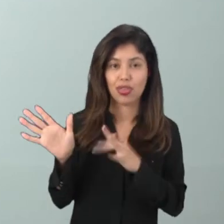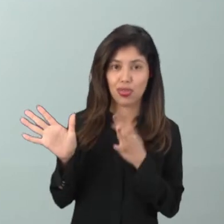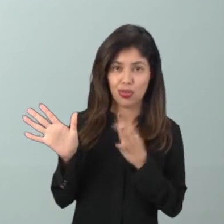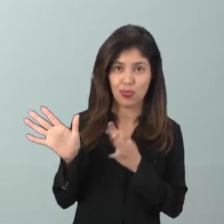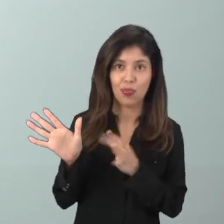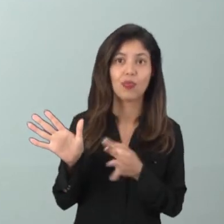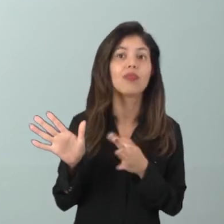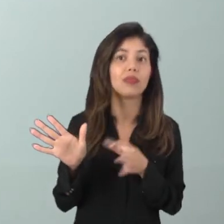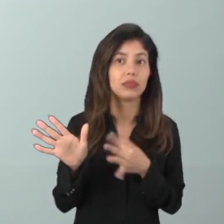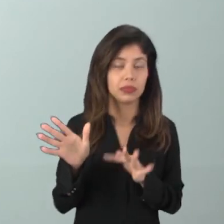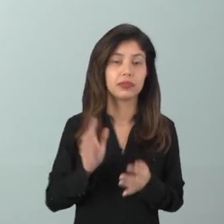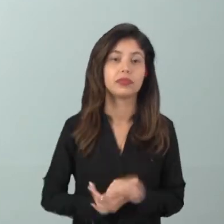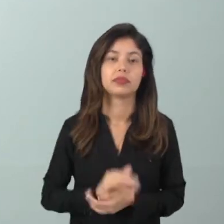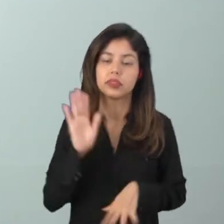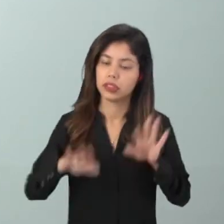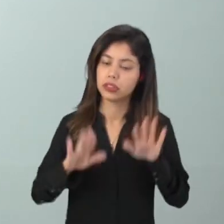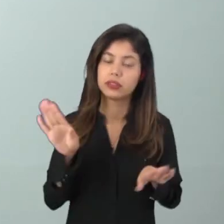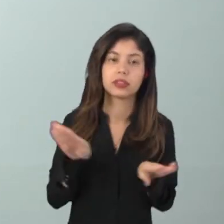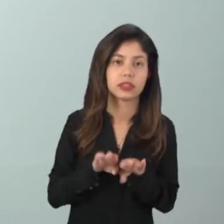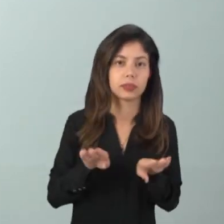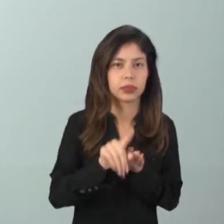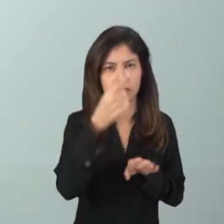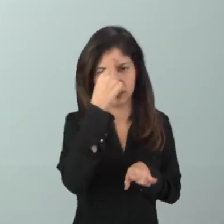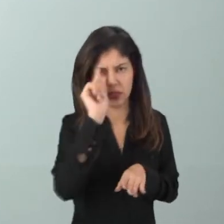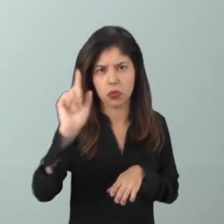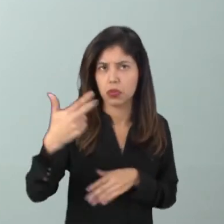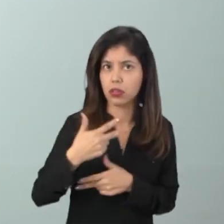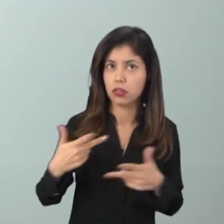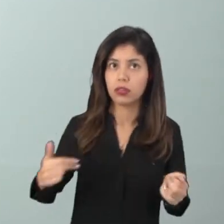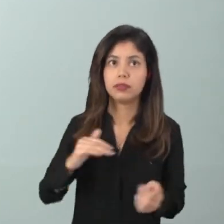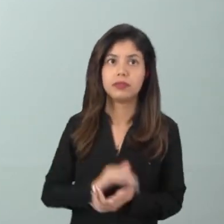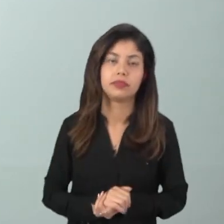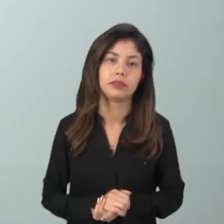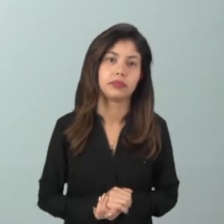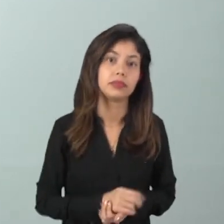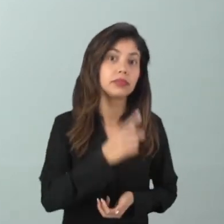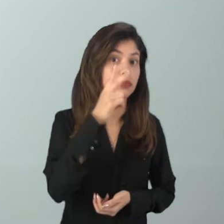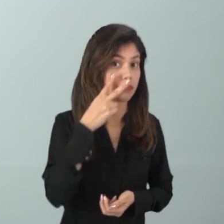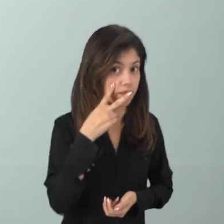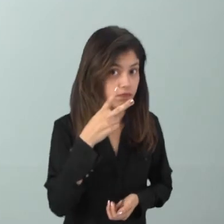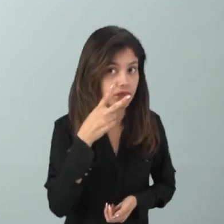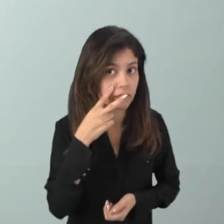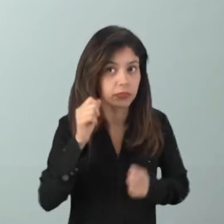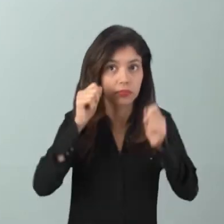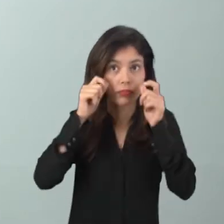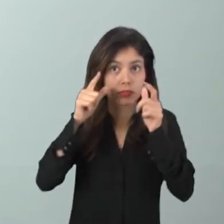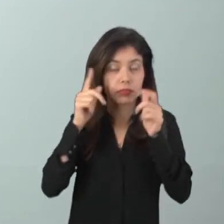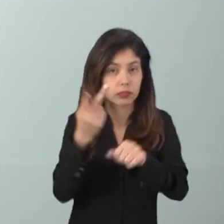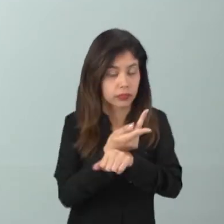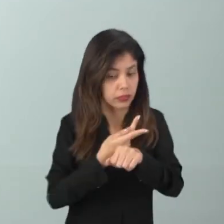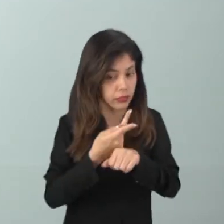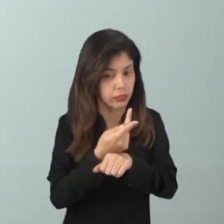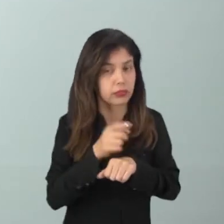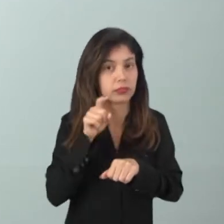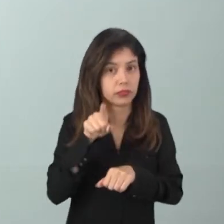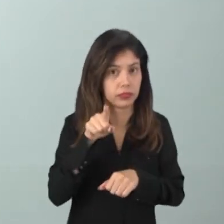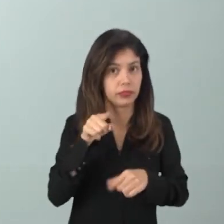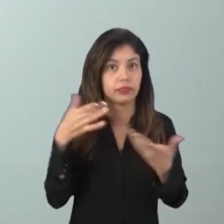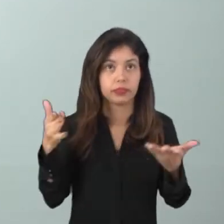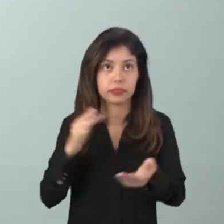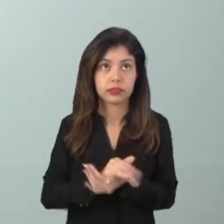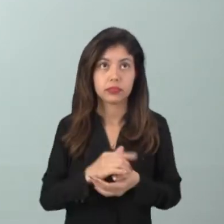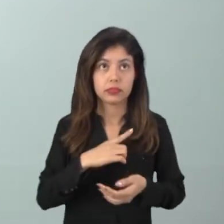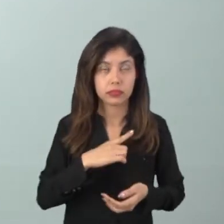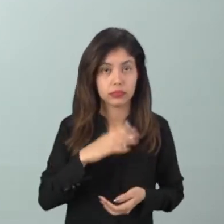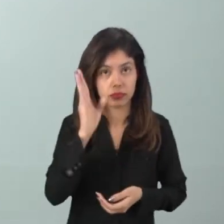nessa região do polegar e talvez você pense que seja outra coisa, fique atento e procure investigar se você não está com mal